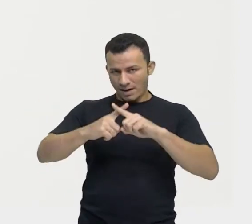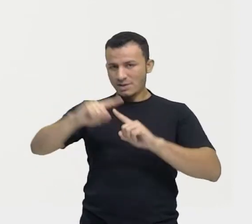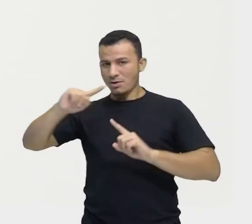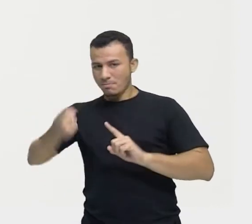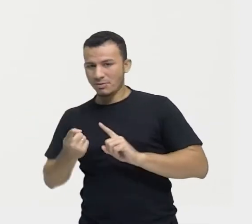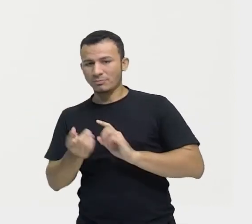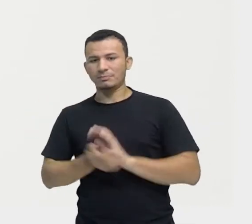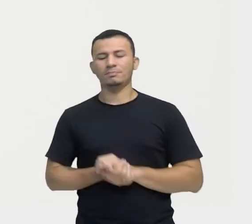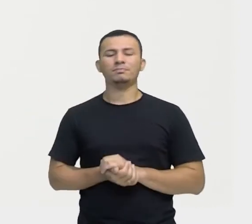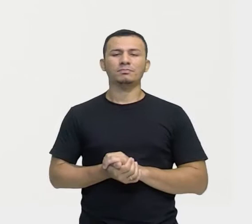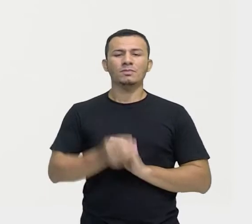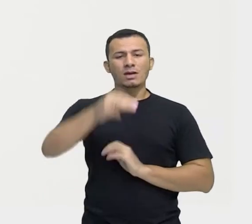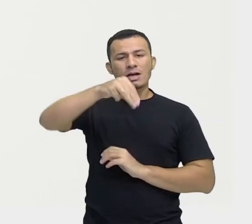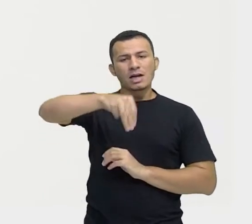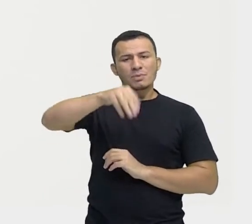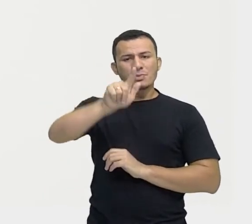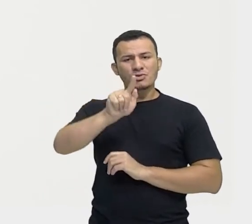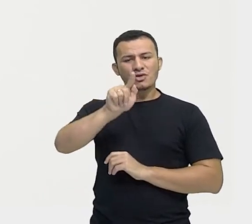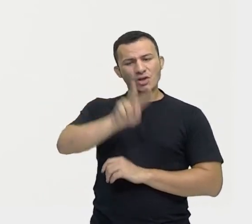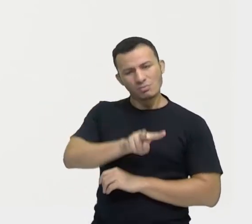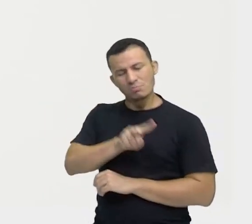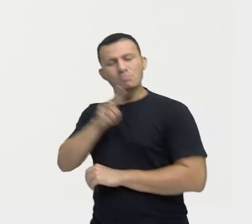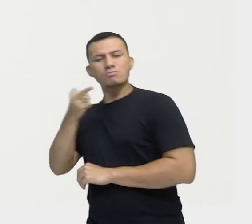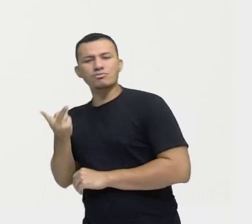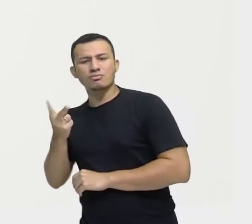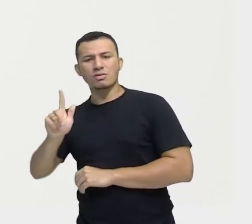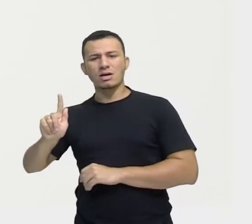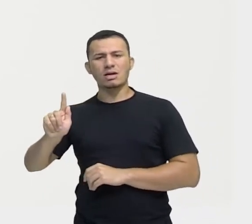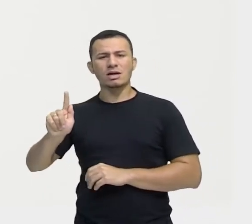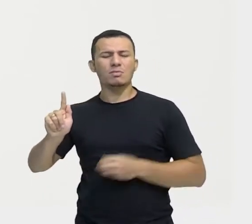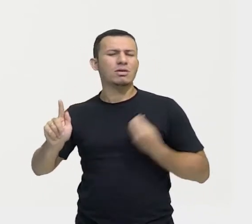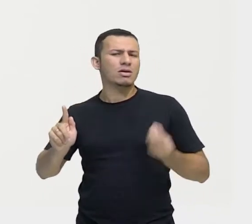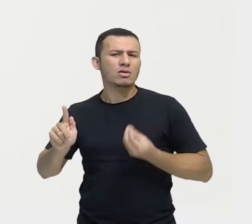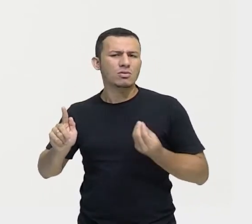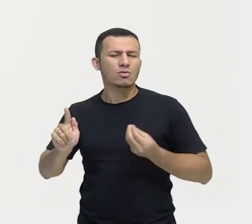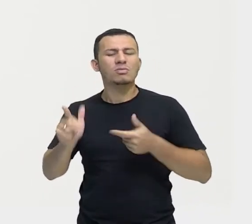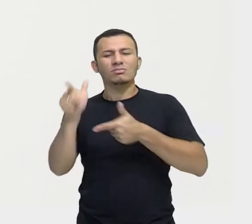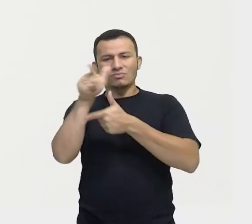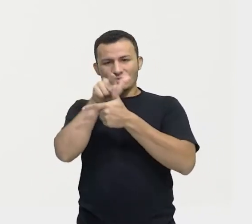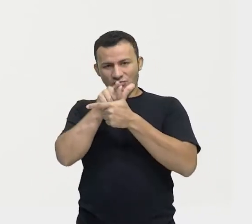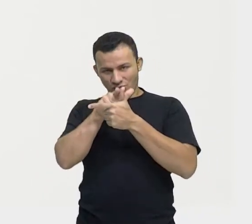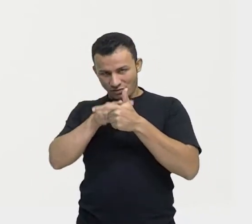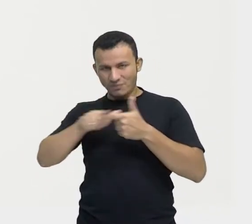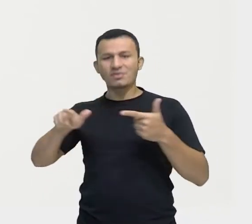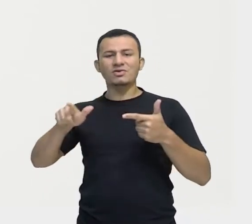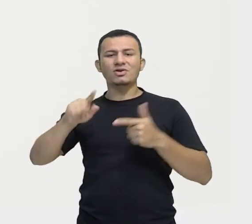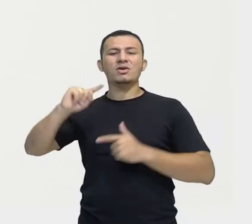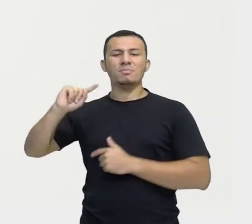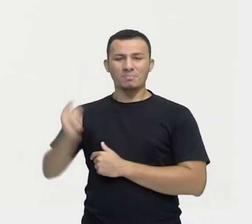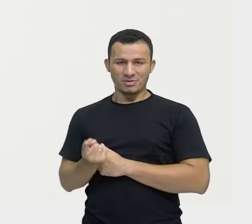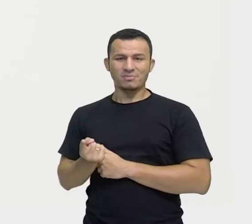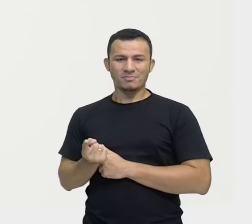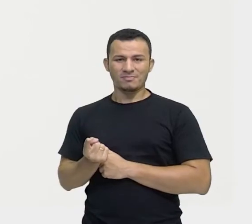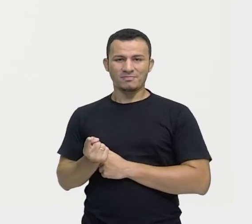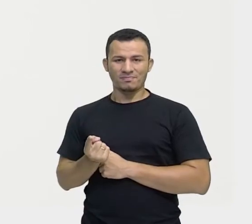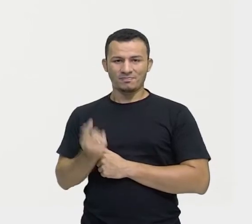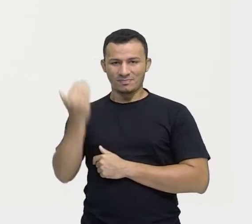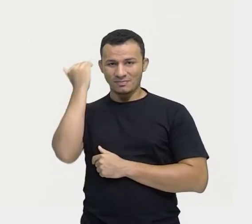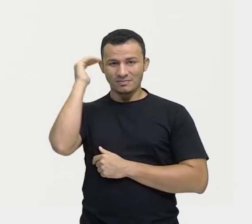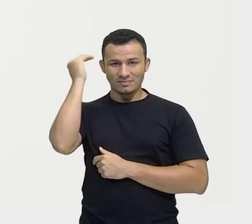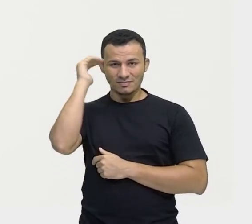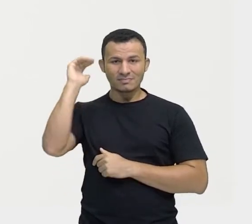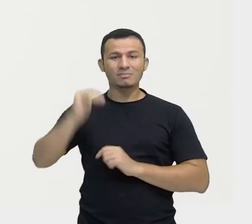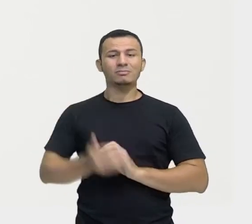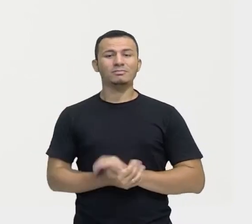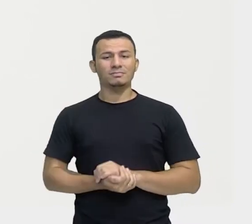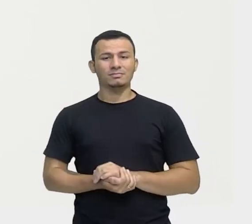para grama, nós devemos dividir o valor por 1000. Tá certo? Aqui